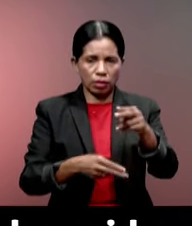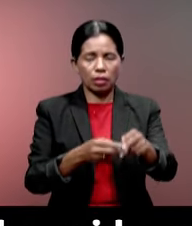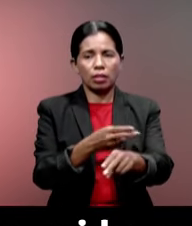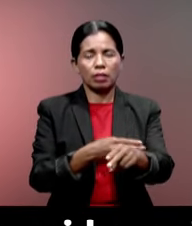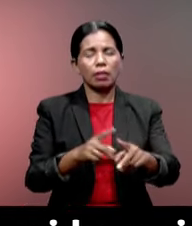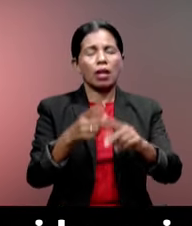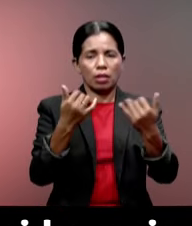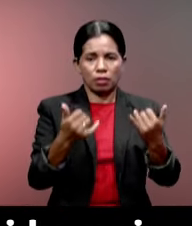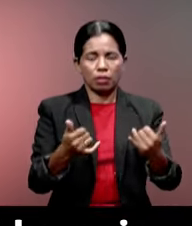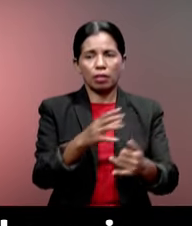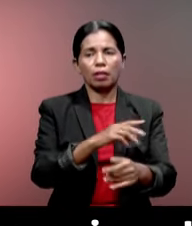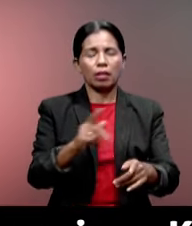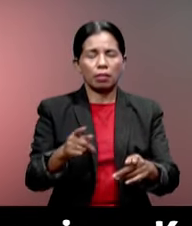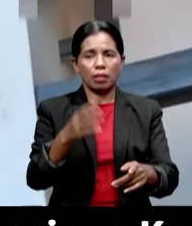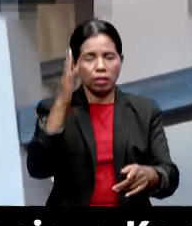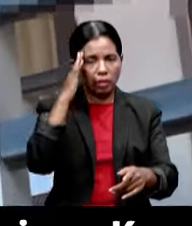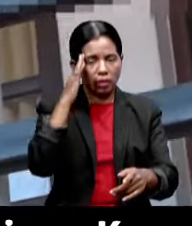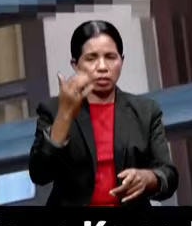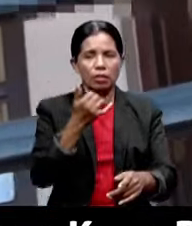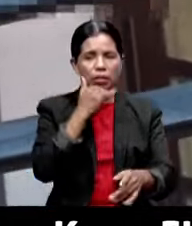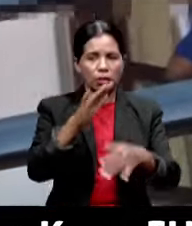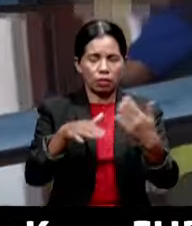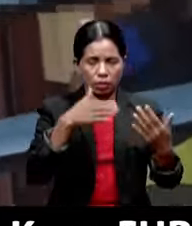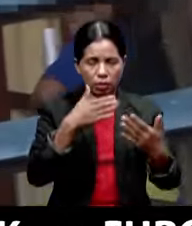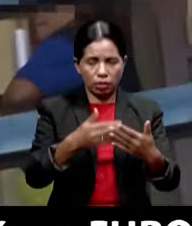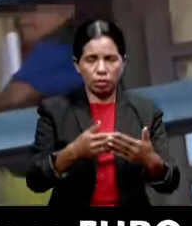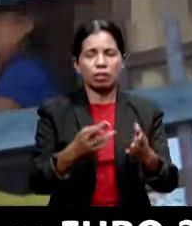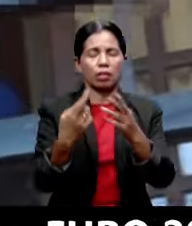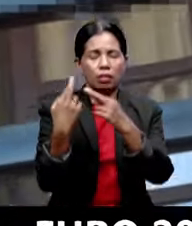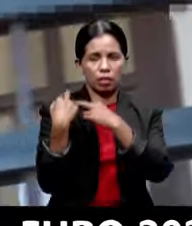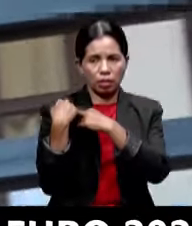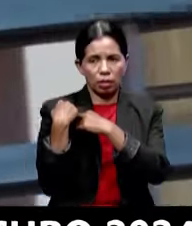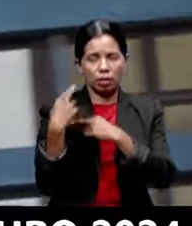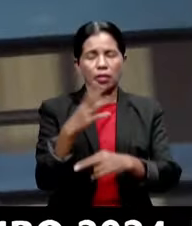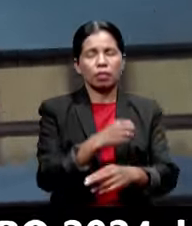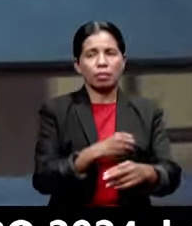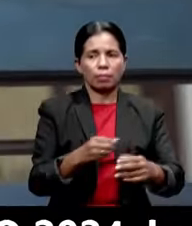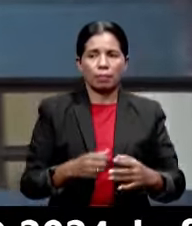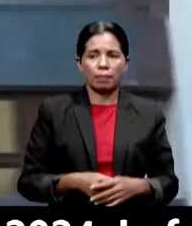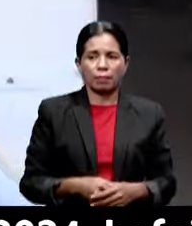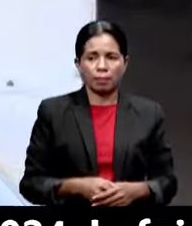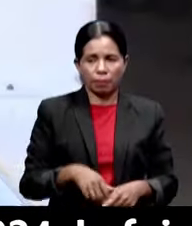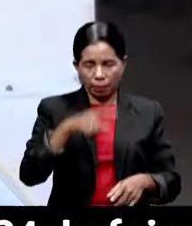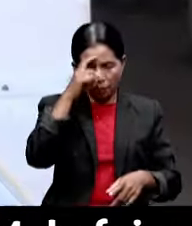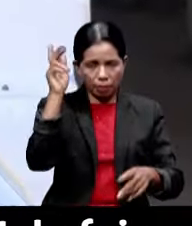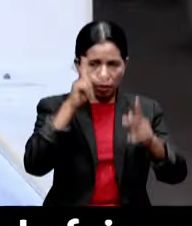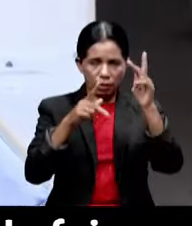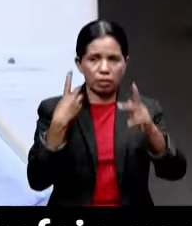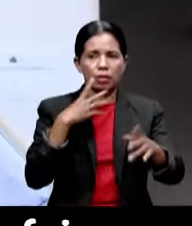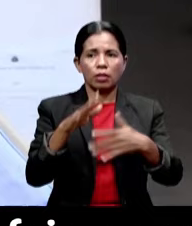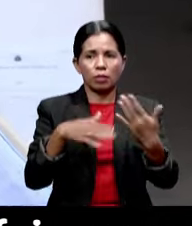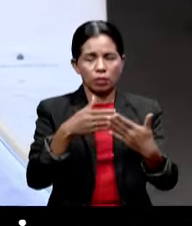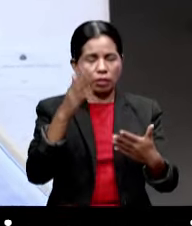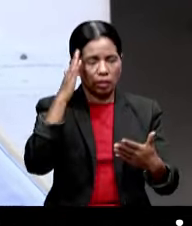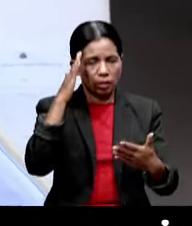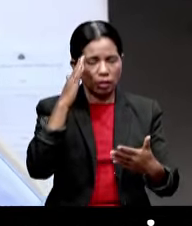be daudaune arguido arrepende nia sala roto não se responsabiliza nia acto. Tamba caso ne ita hutu atene. Nebe